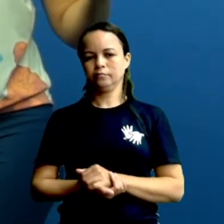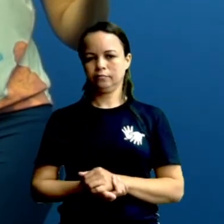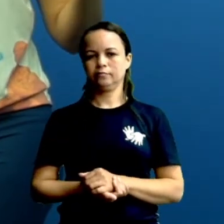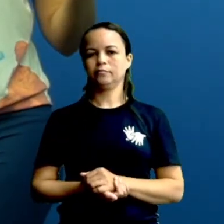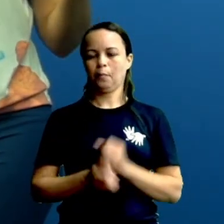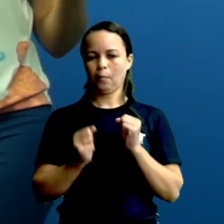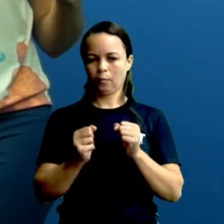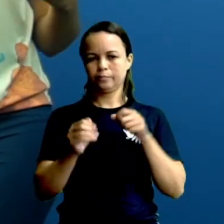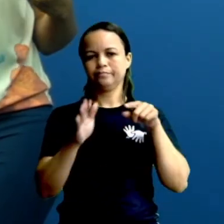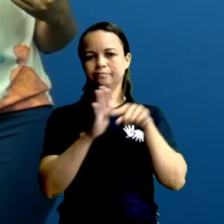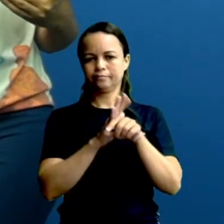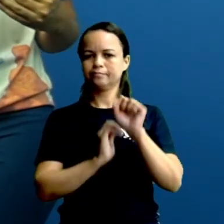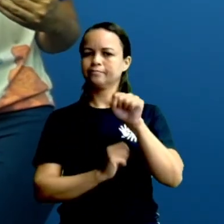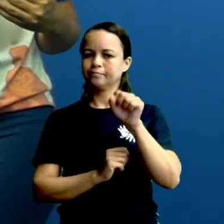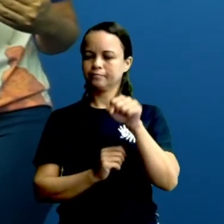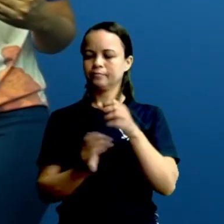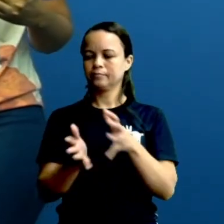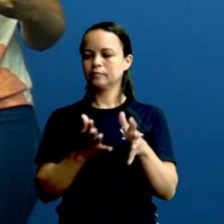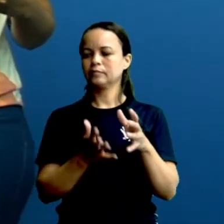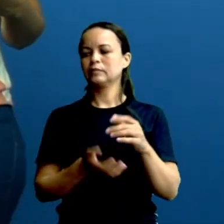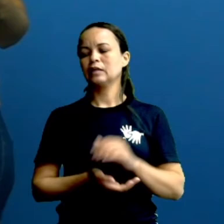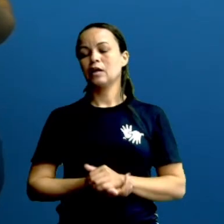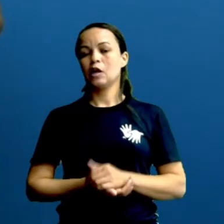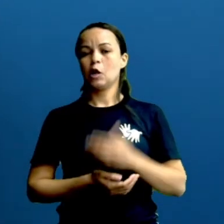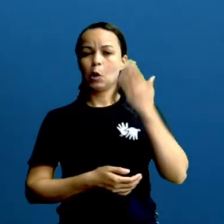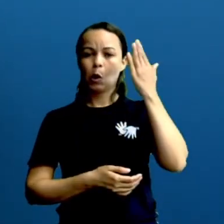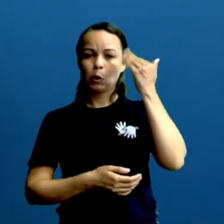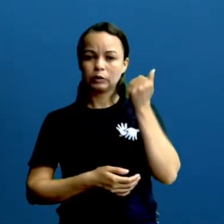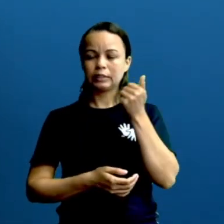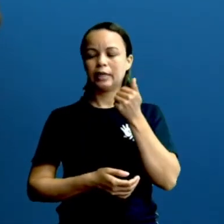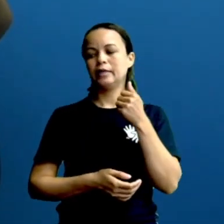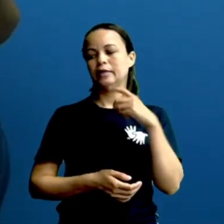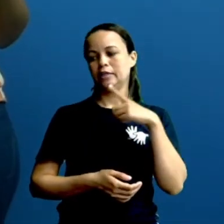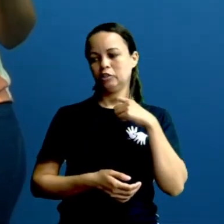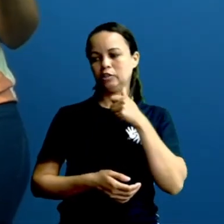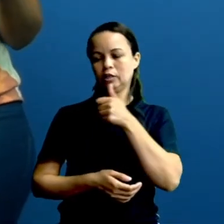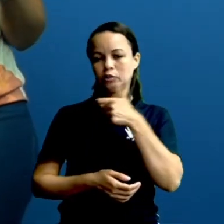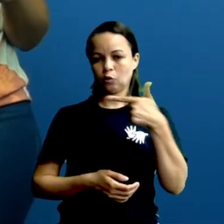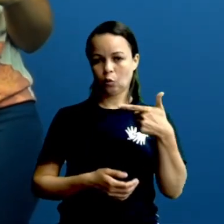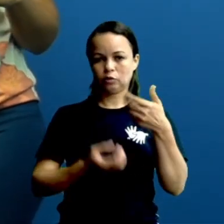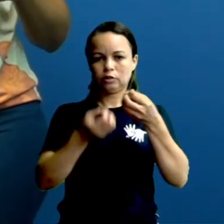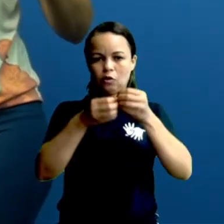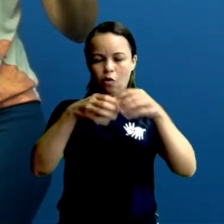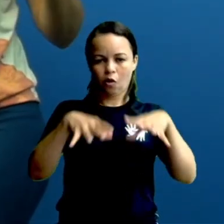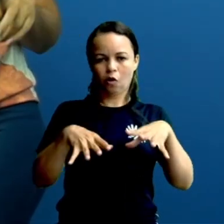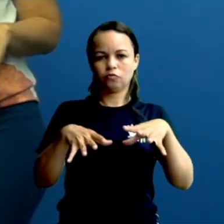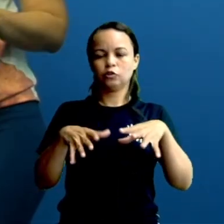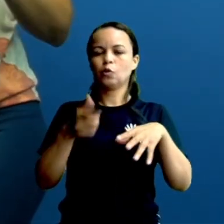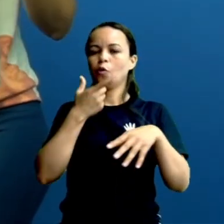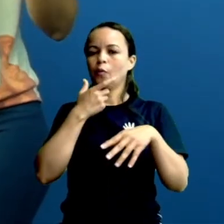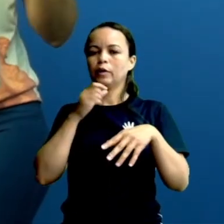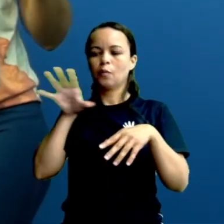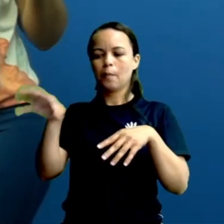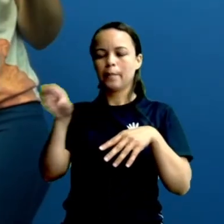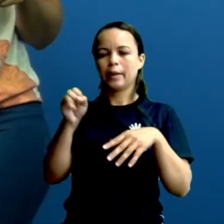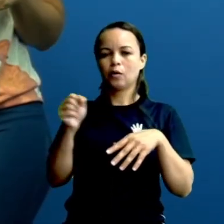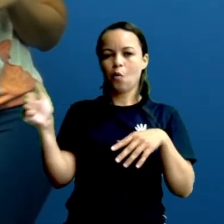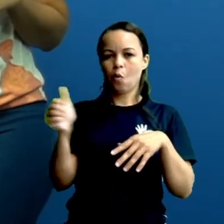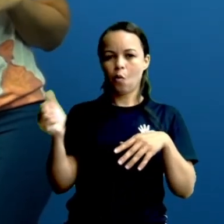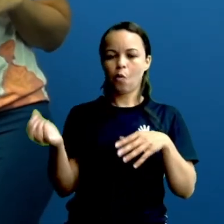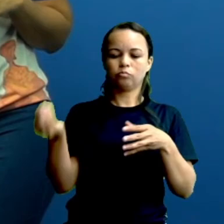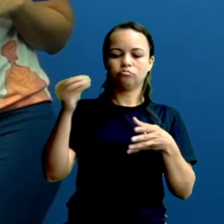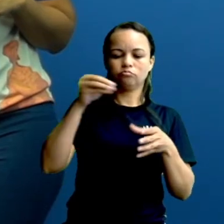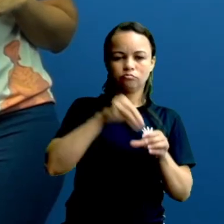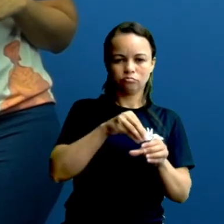Posso. Eu sei que tinha 12 ovos, Paulo colocou mais 11. Agora eu quero saber quantos ovos